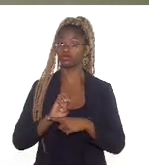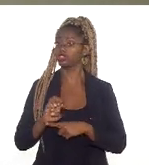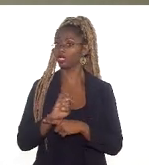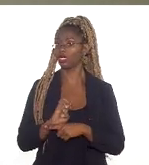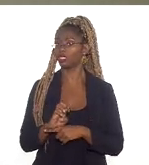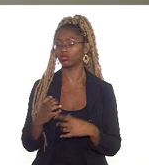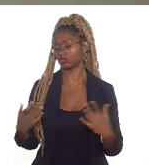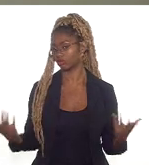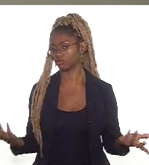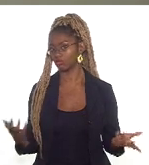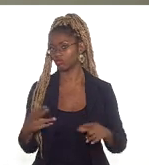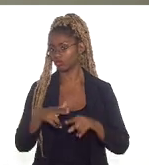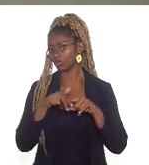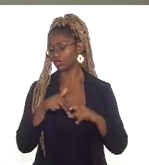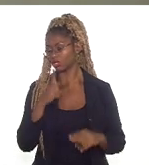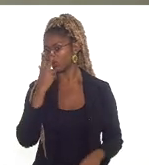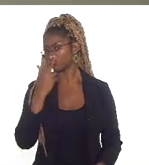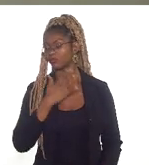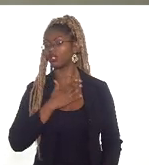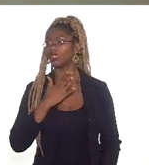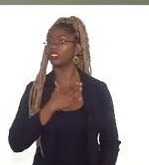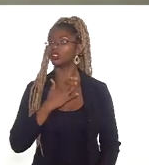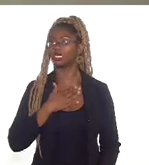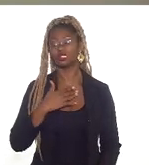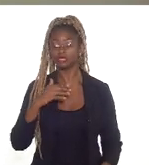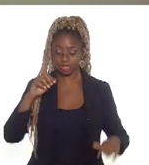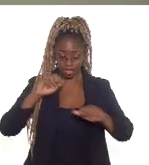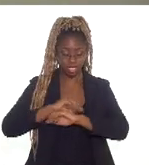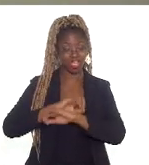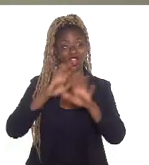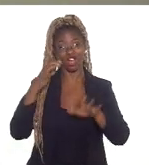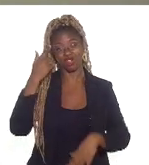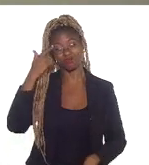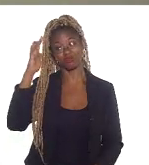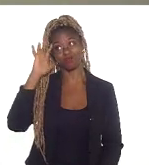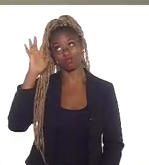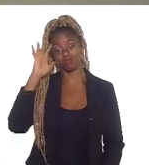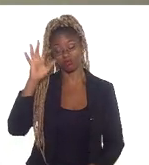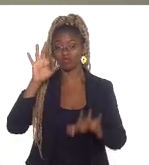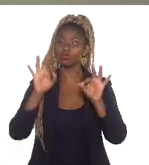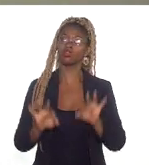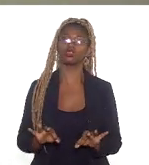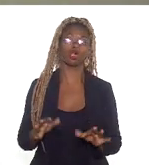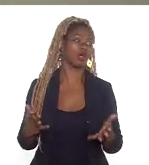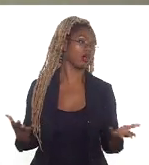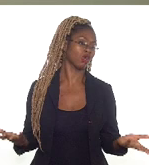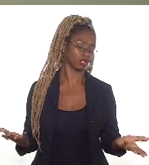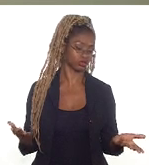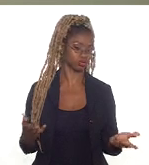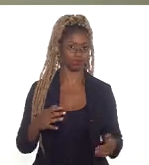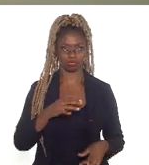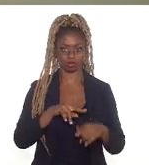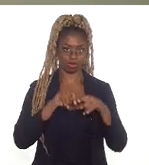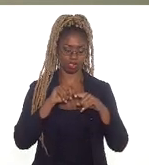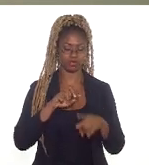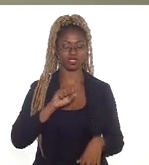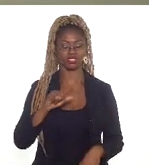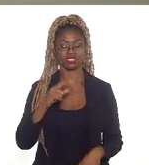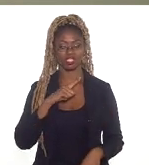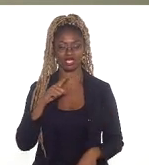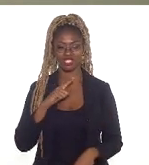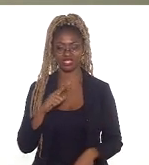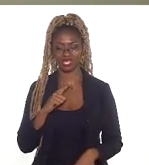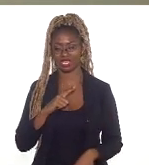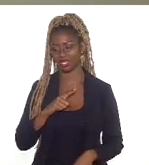Porque essa me parece a lógica correta. Se você tem um campo